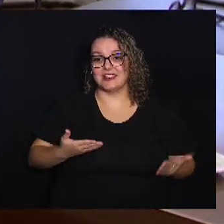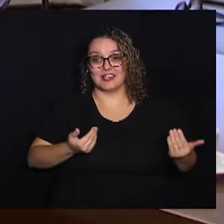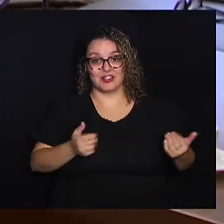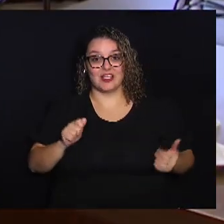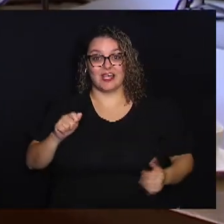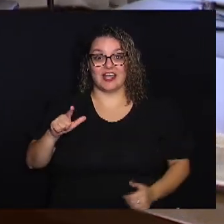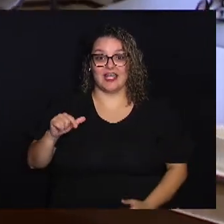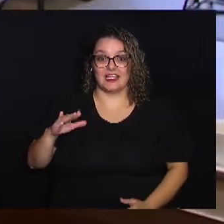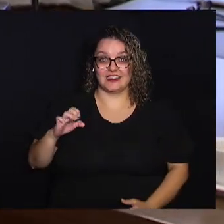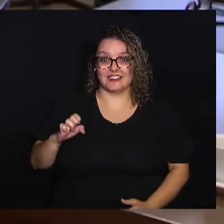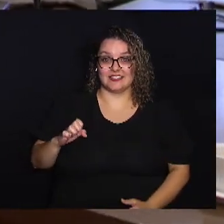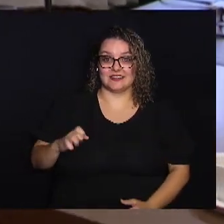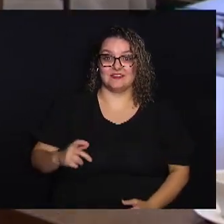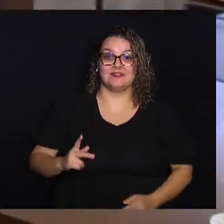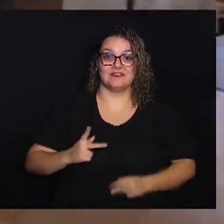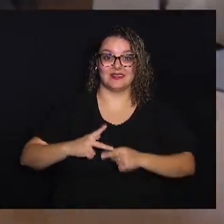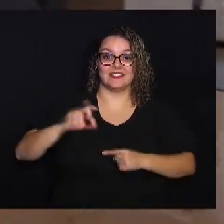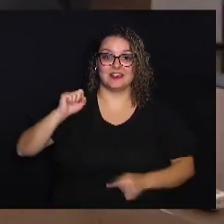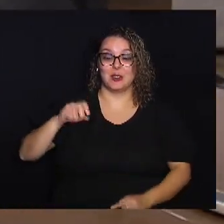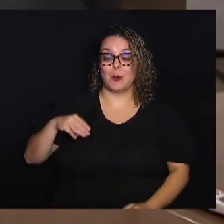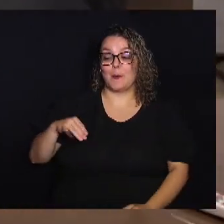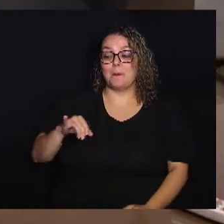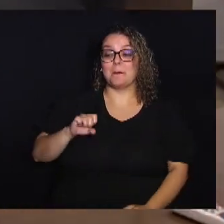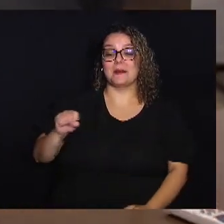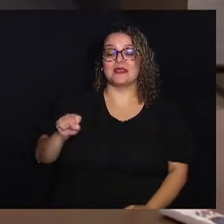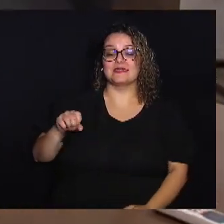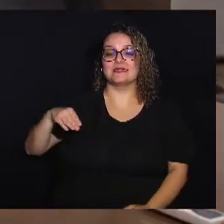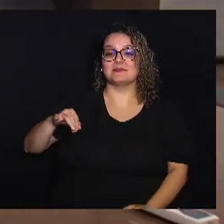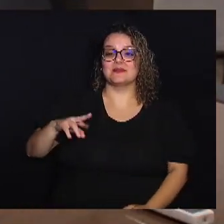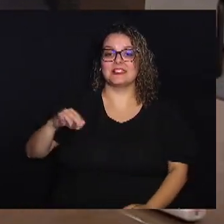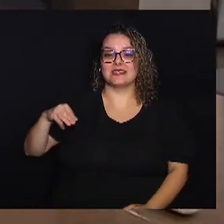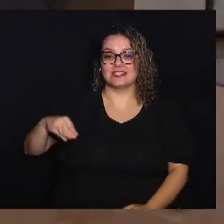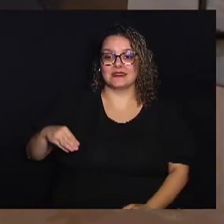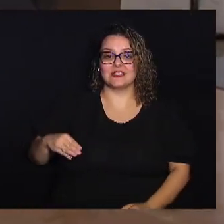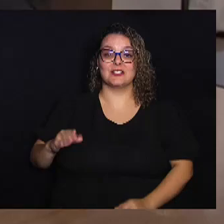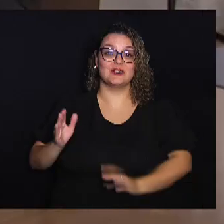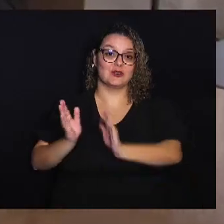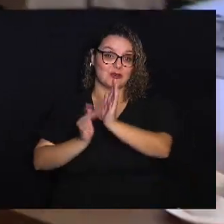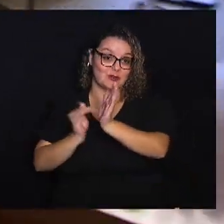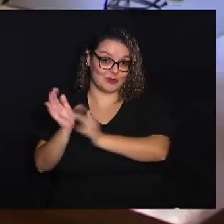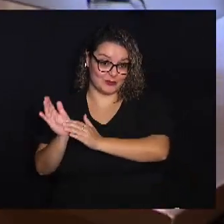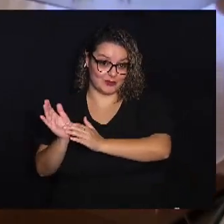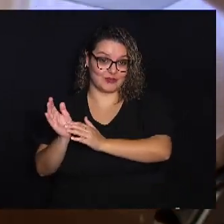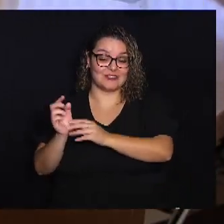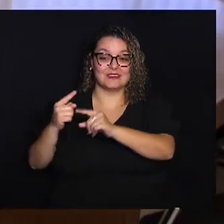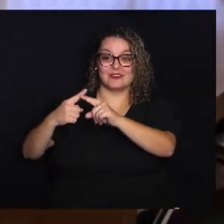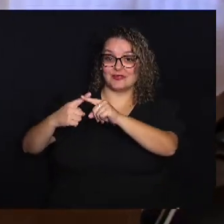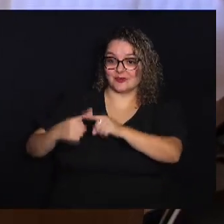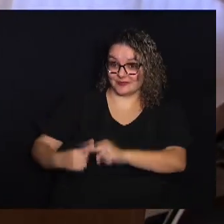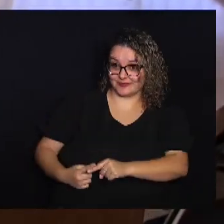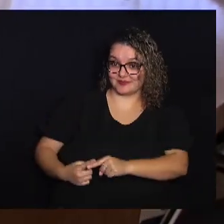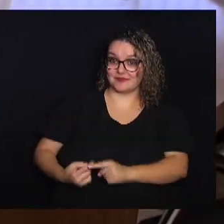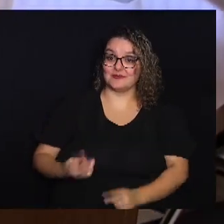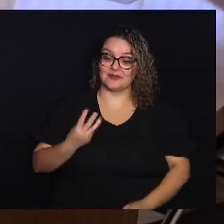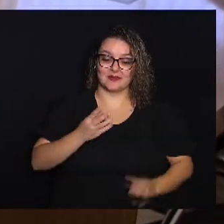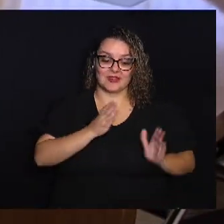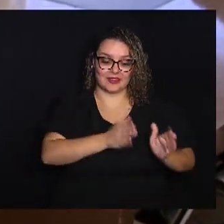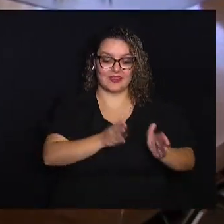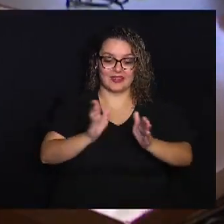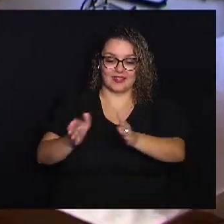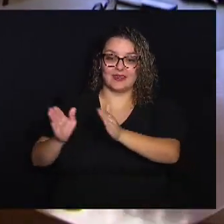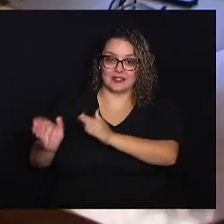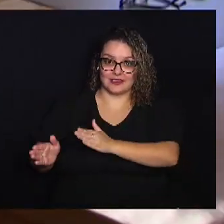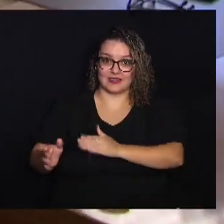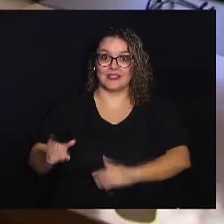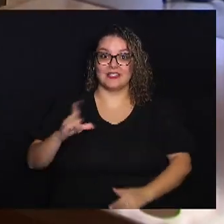Alice foi eleita a Miss Mirim em um concurso na cidade, disputado em 3 etapas e que teve